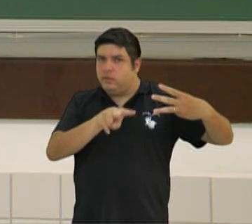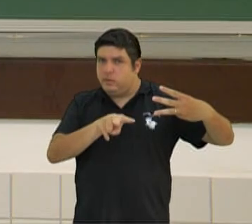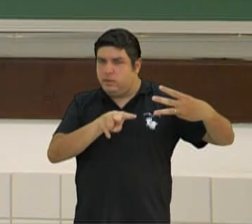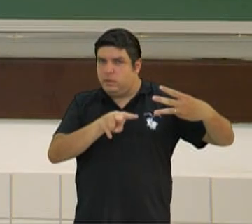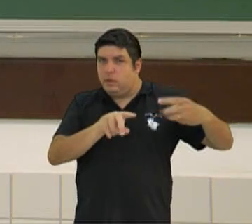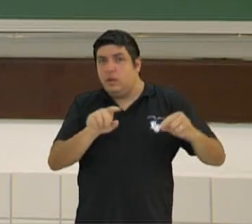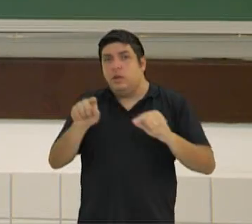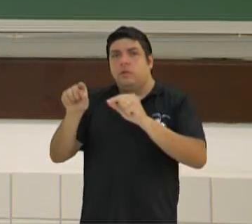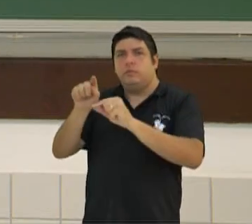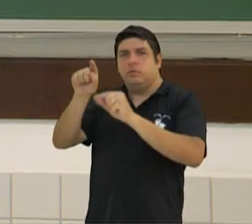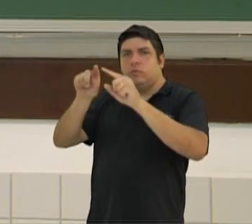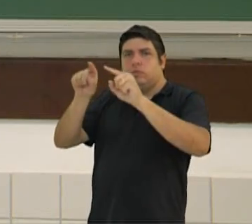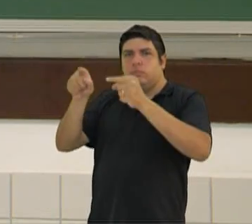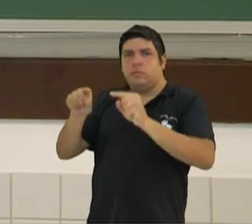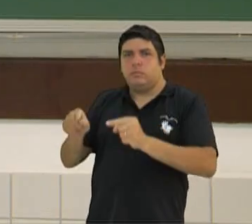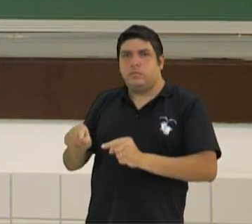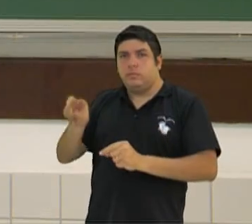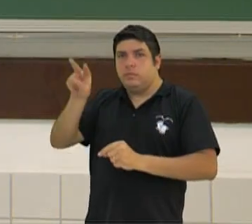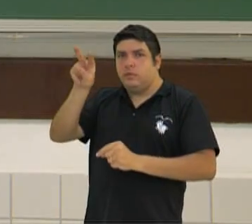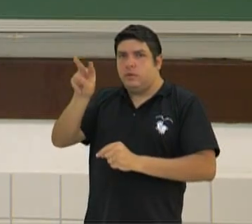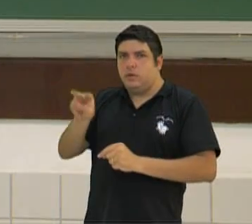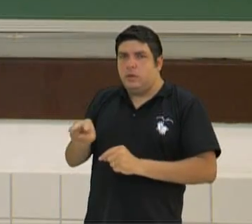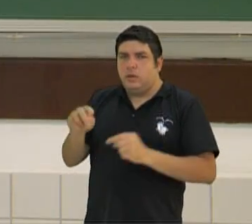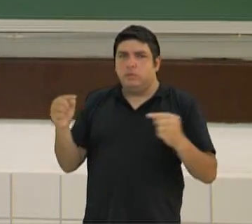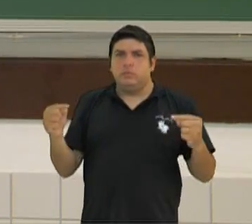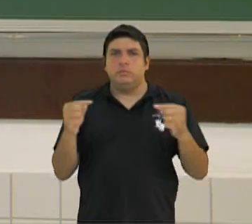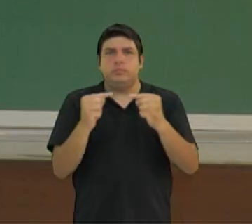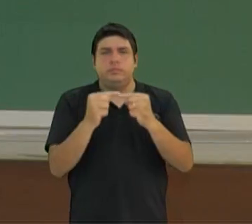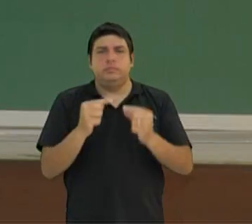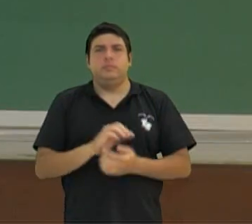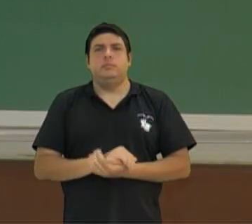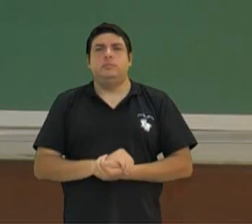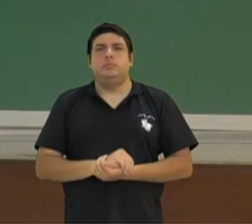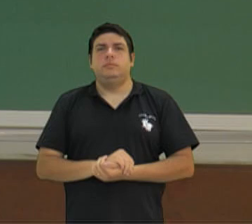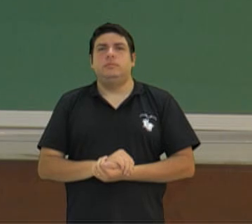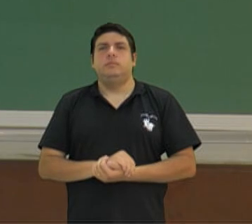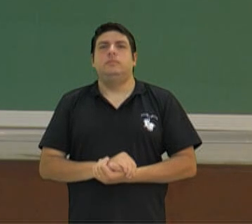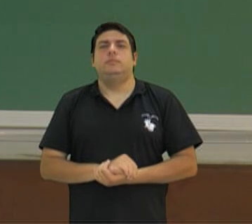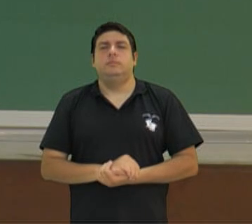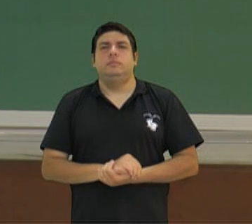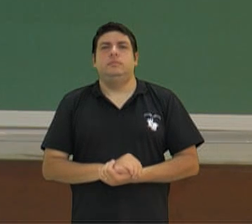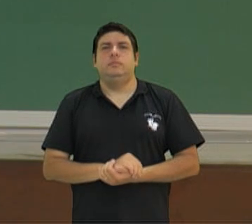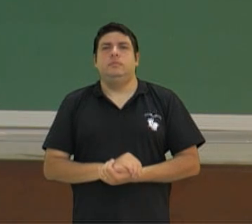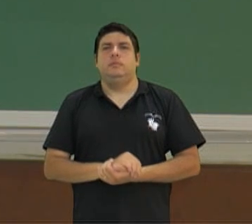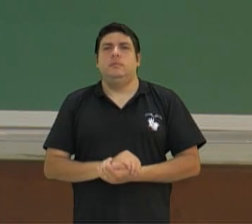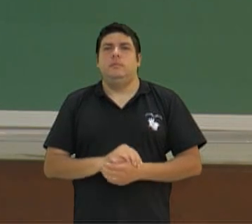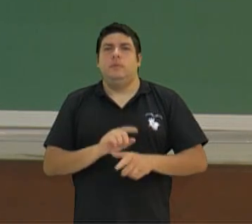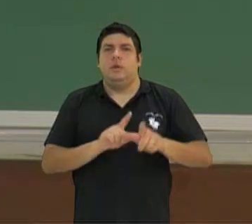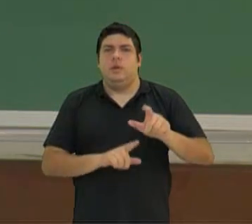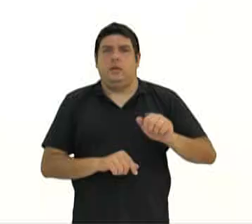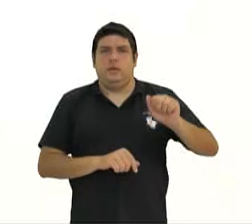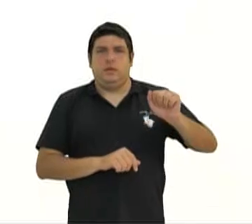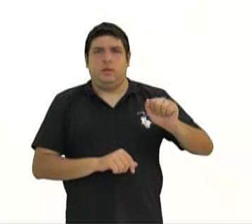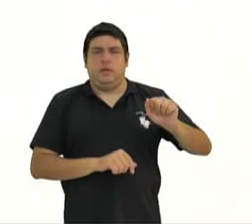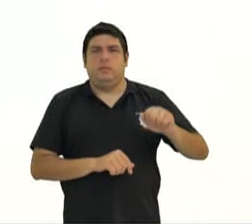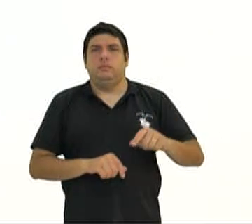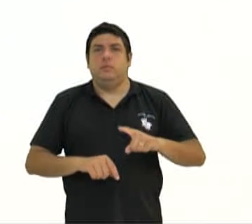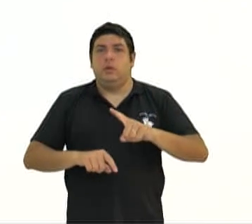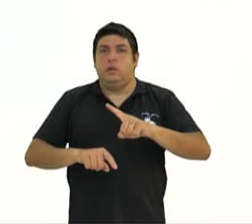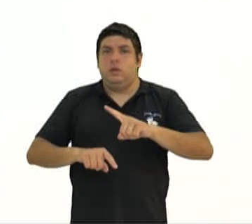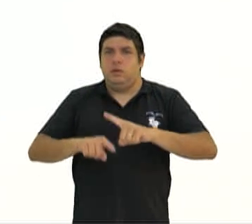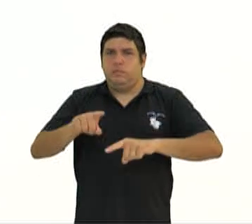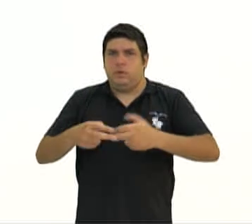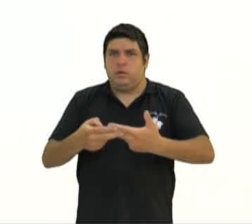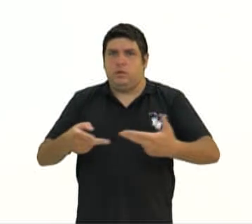conforme os tipos de indústria, certo? Então vamos ver o que é que ficou lá a relação. Então letra A ali, produção de materiais